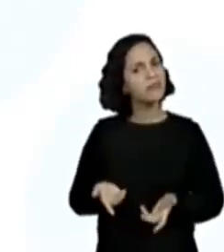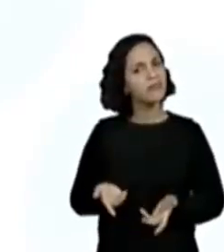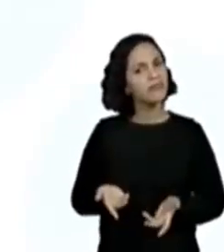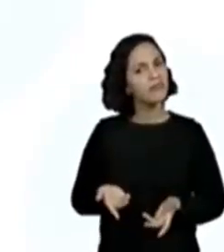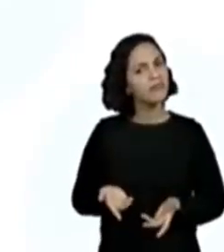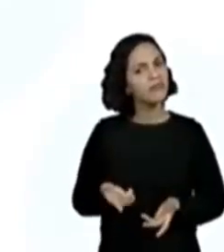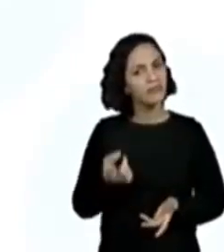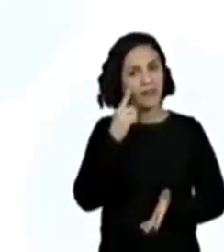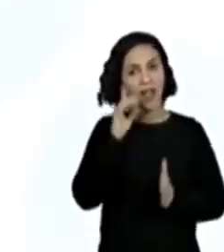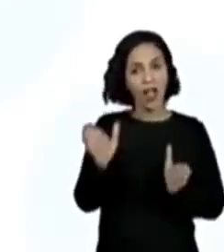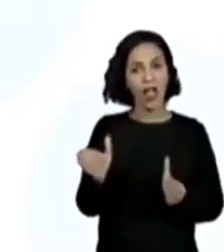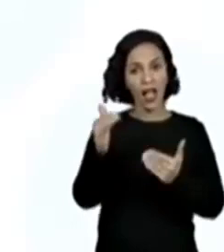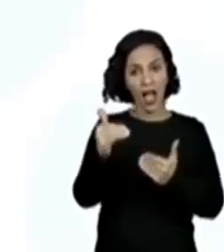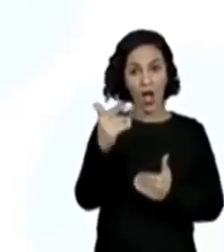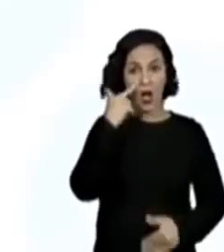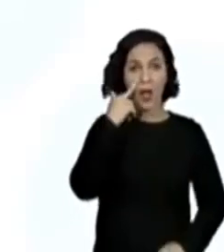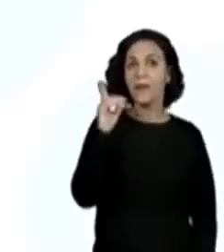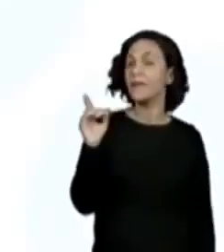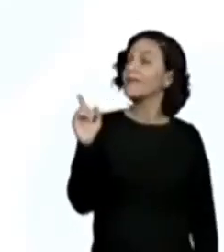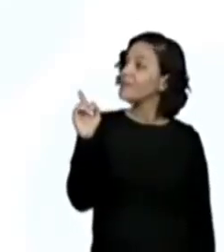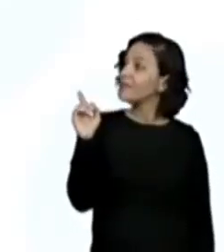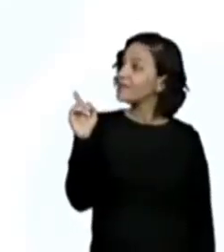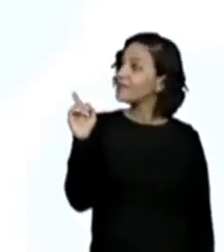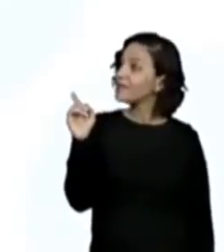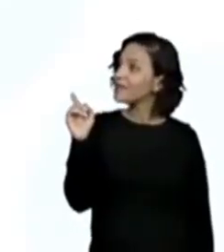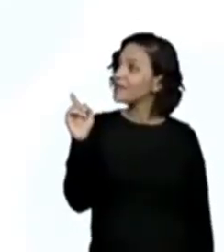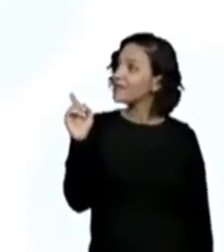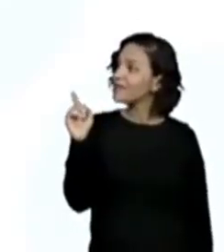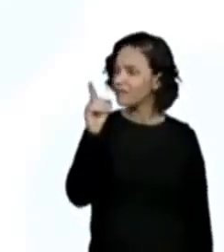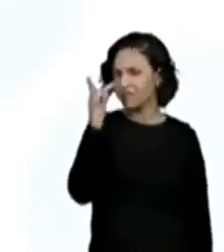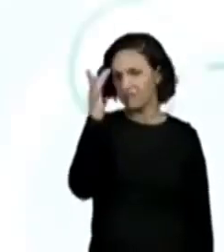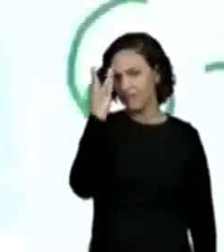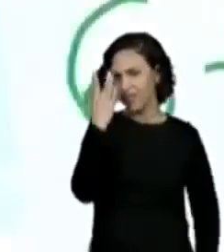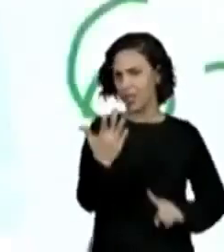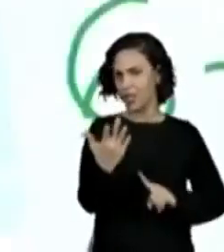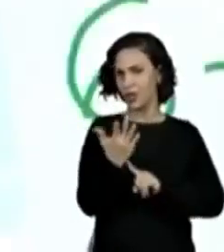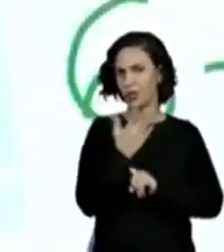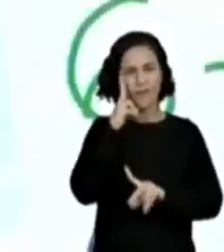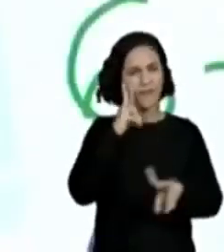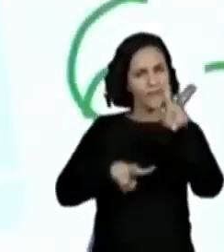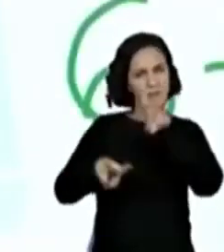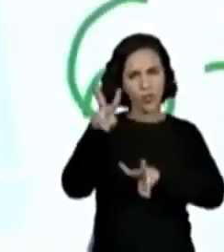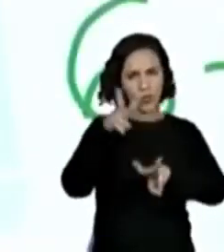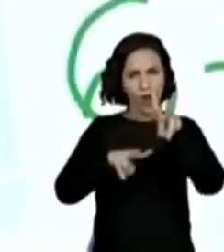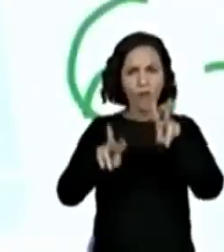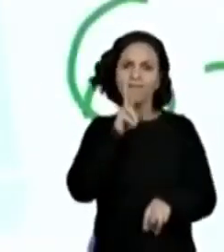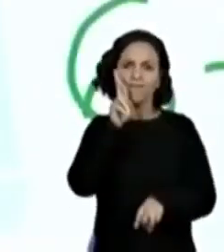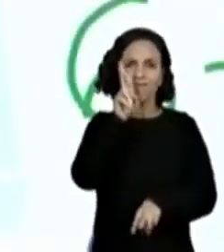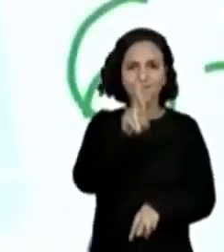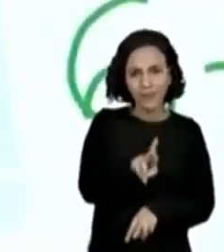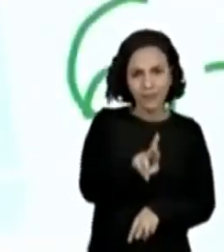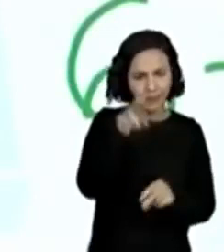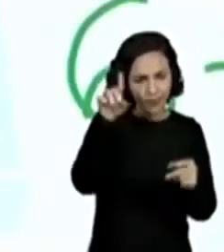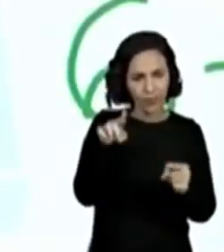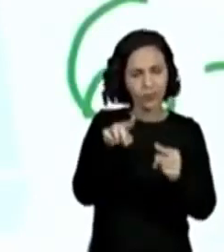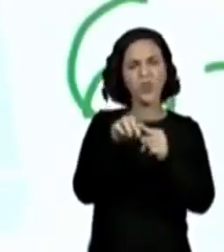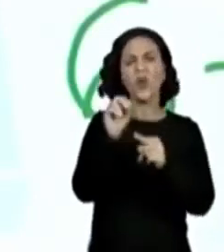Vocês acham que essa imagem ajudou a gente a resolver o problema?